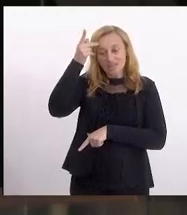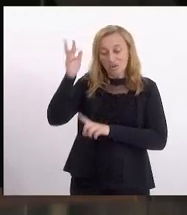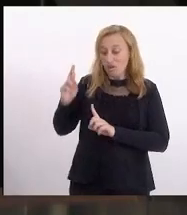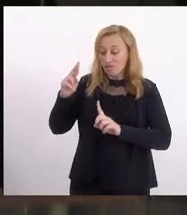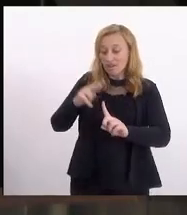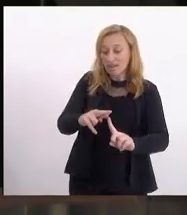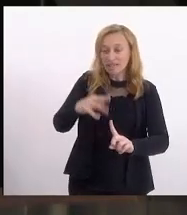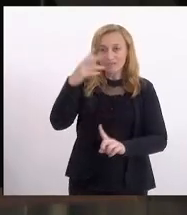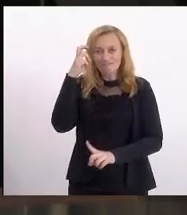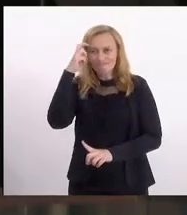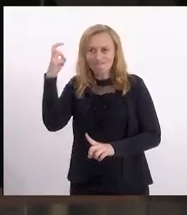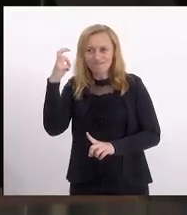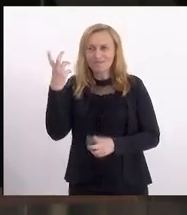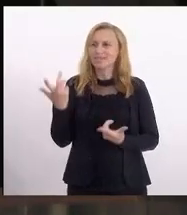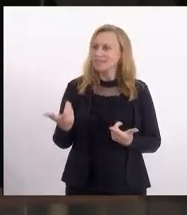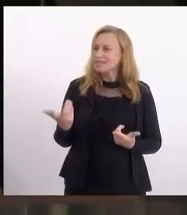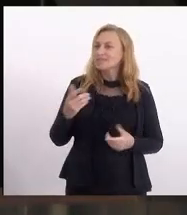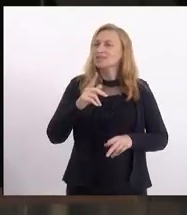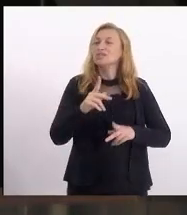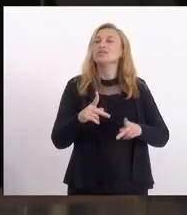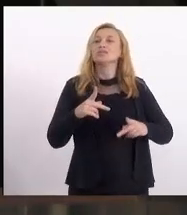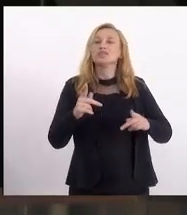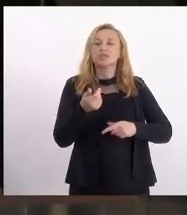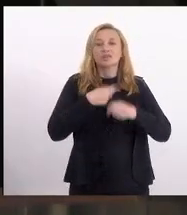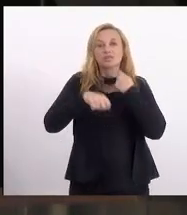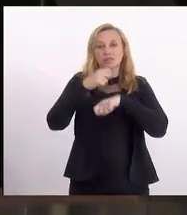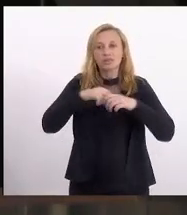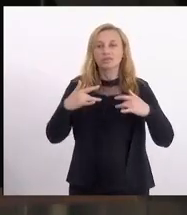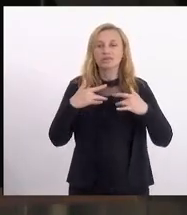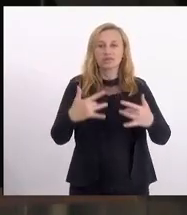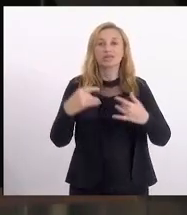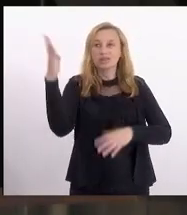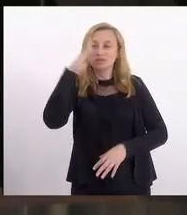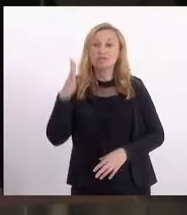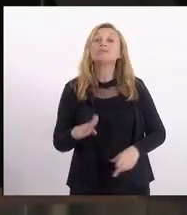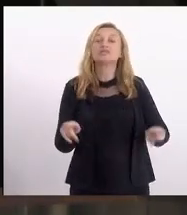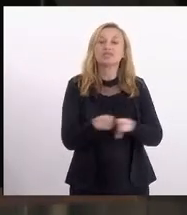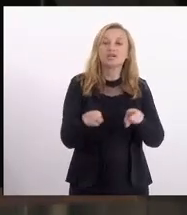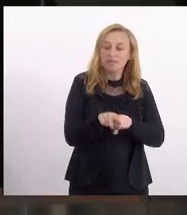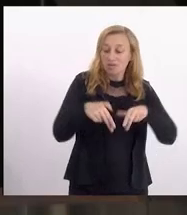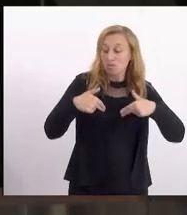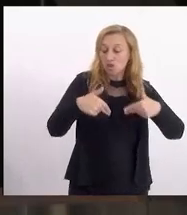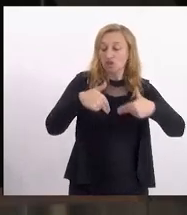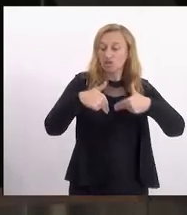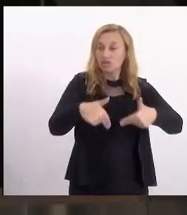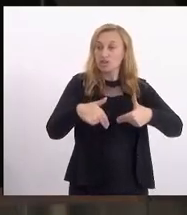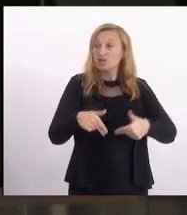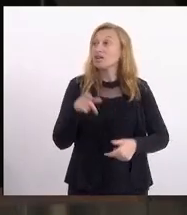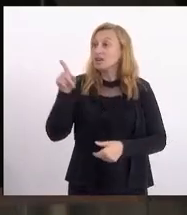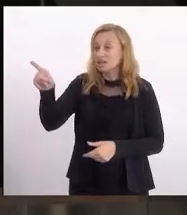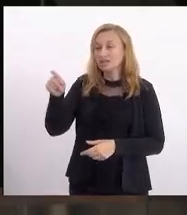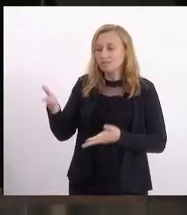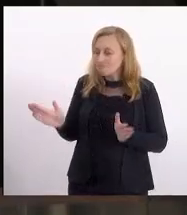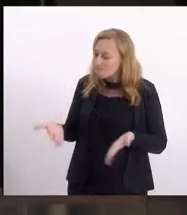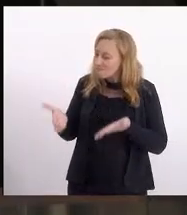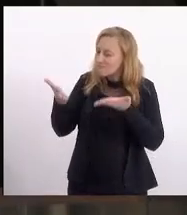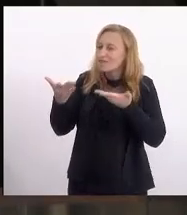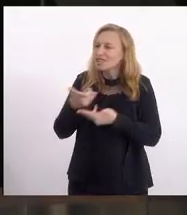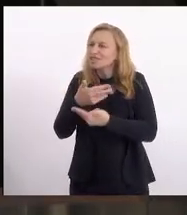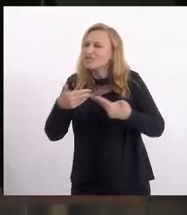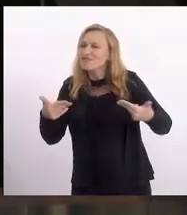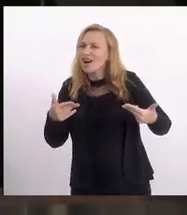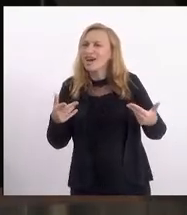referência intelectual do campo da economia popular solidária no Brasil e, ao mesmo tempo, um ativista do setor. Ele mesmo foi um estimulador de